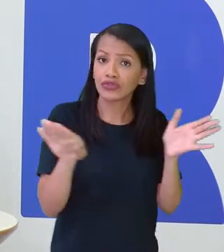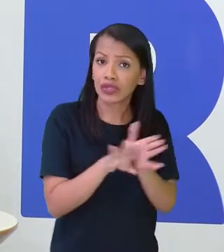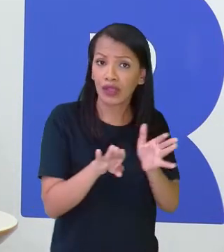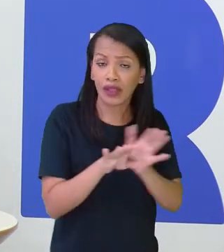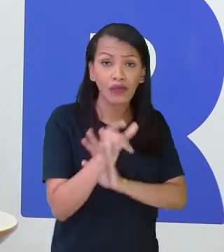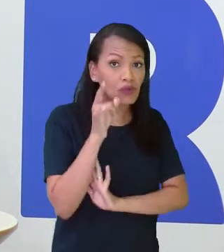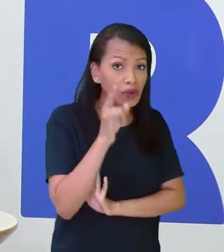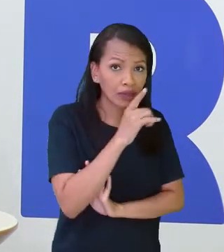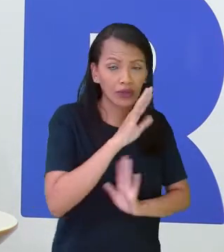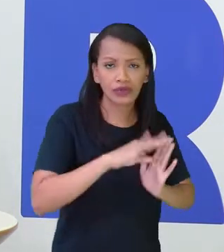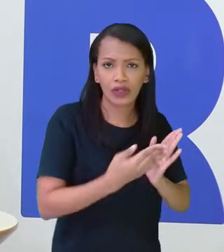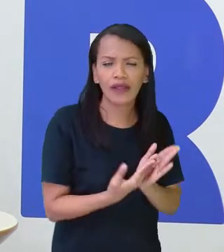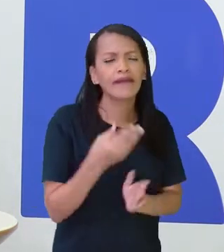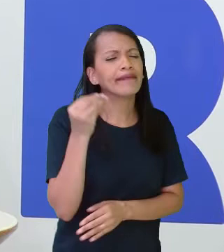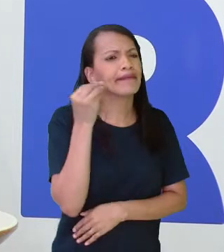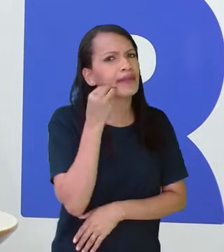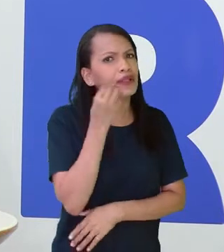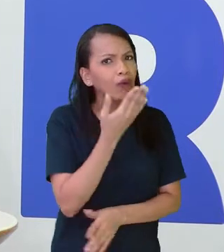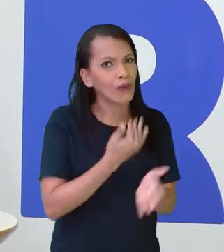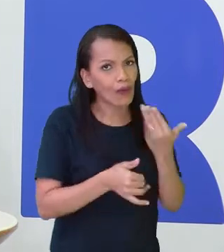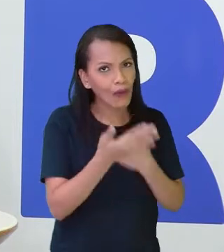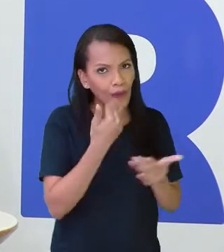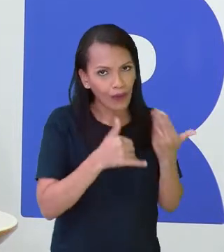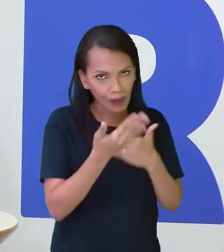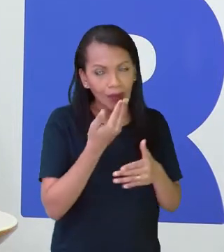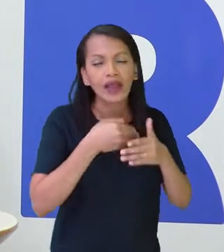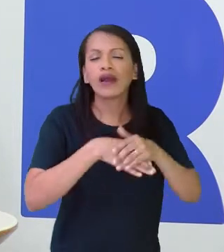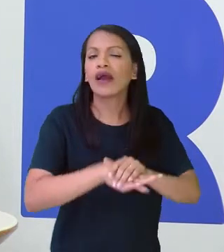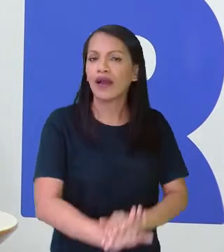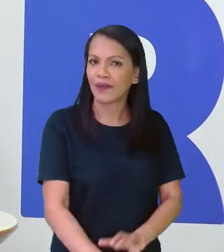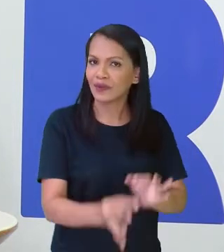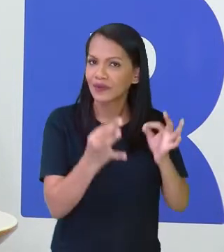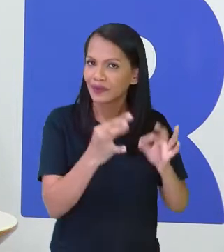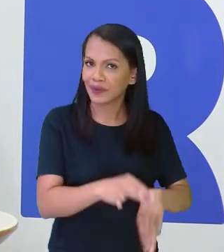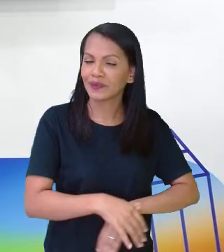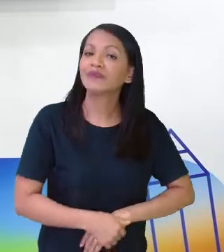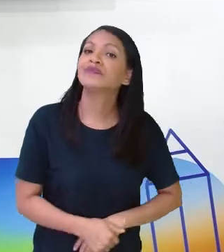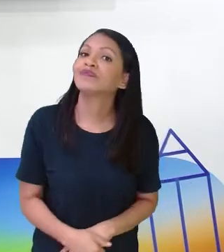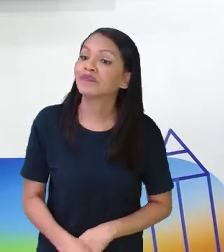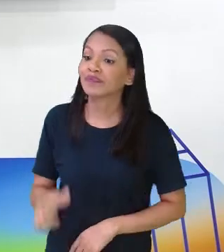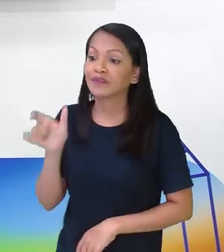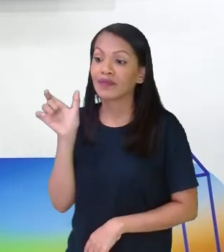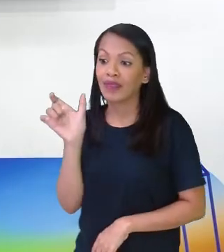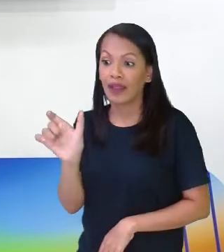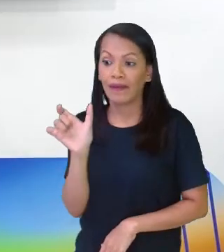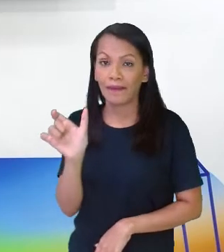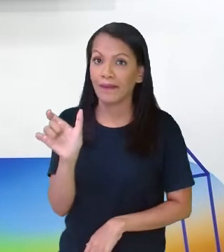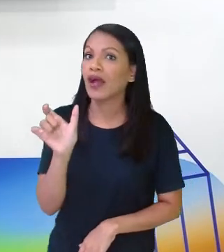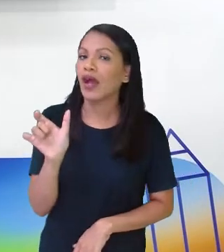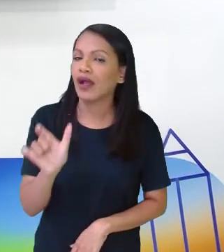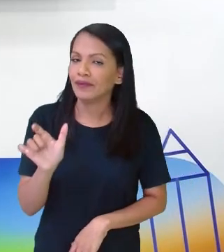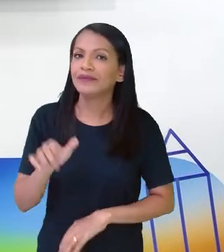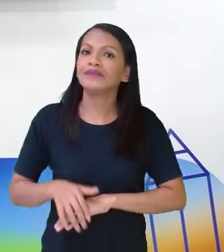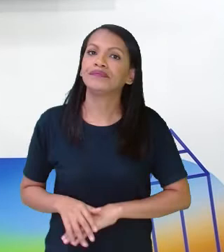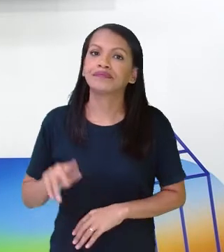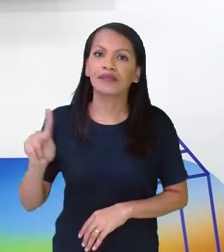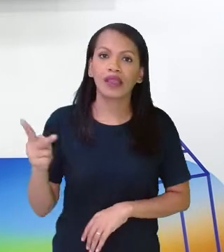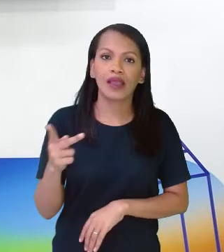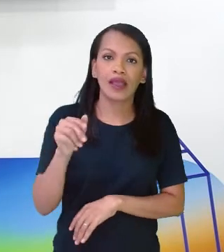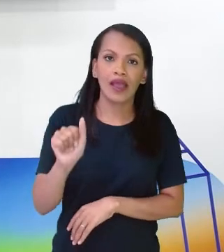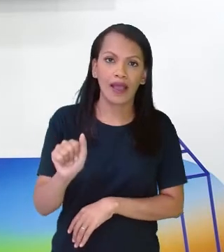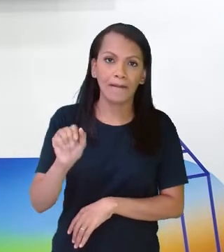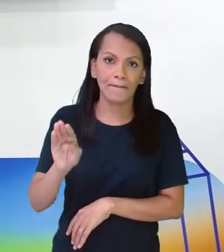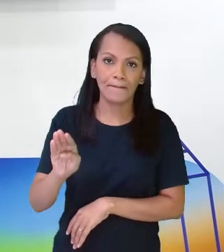não. Come, tenta comer, que isso vira hábito. Exatamente, uma palavra essencial,